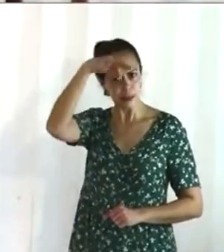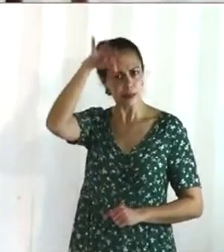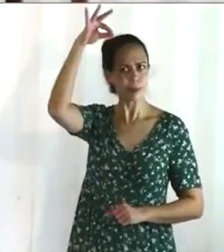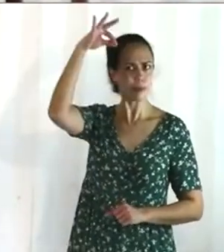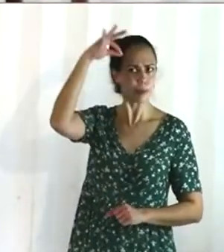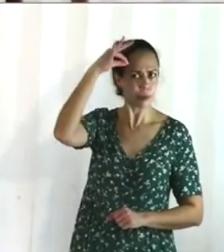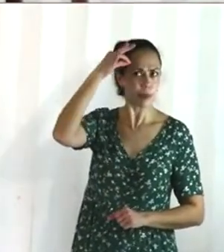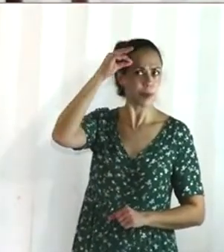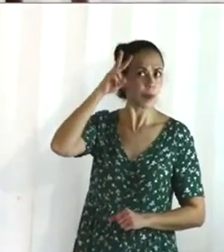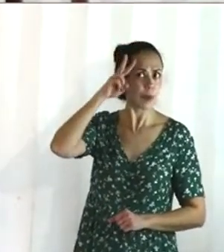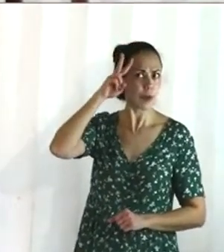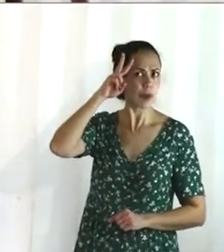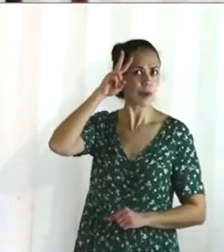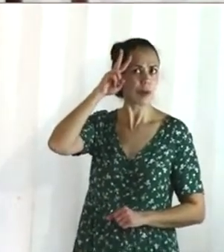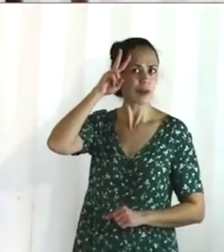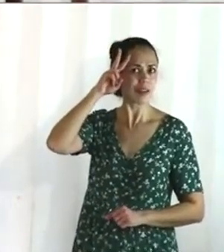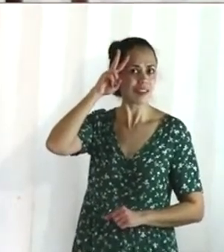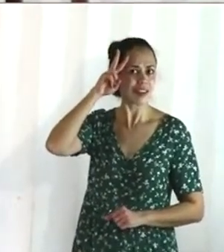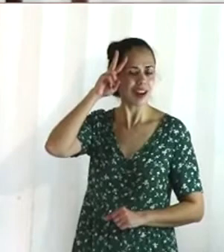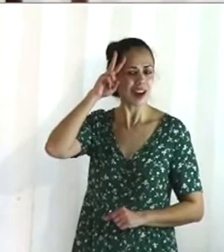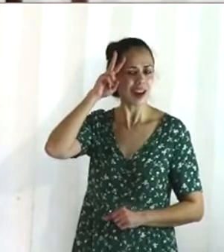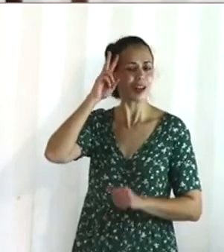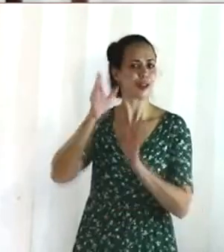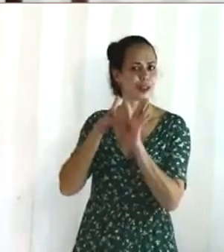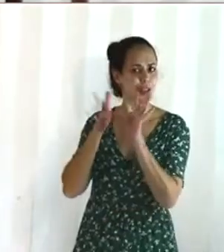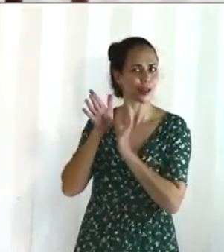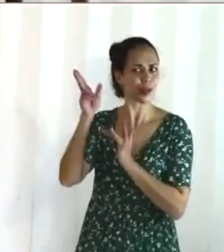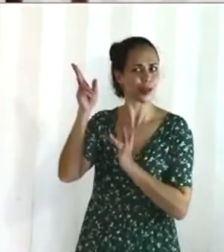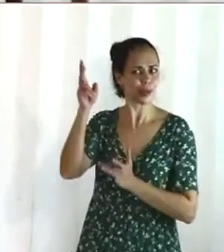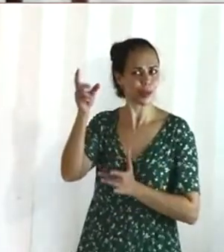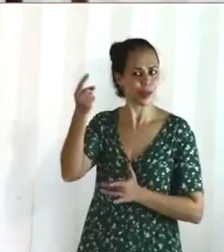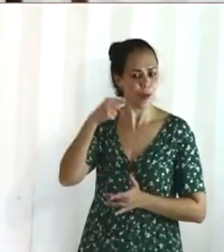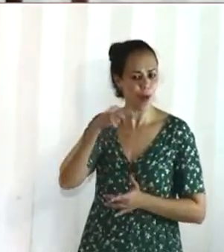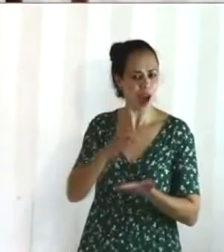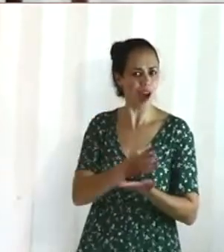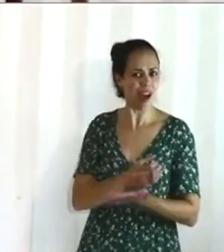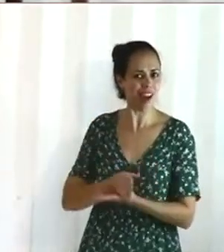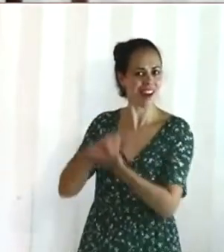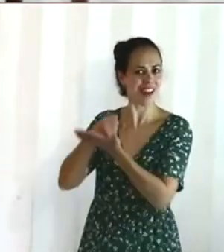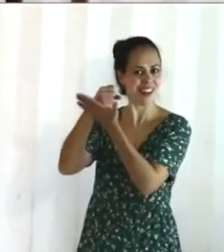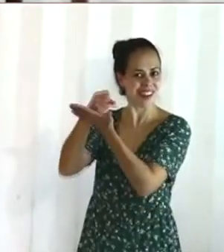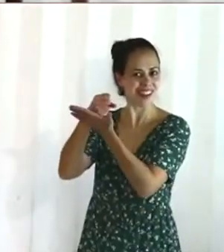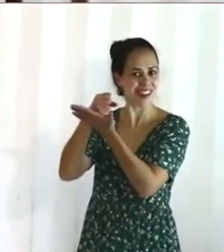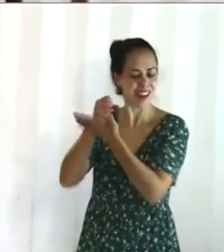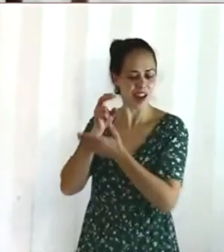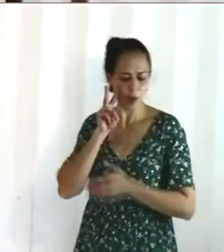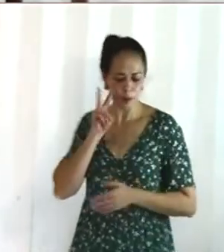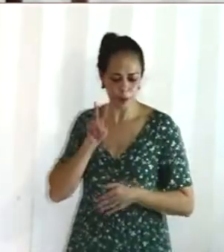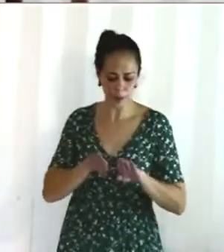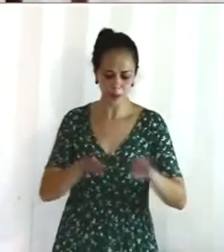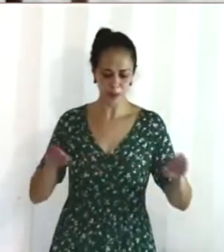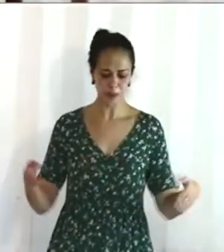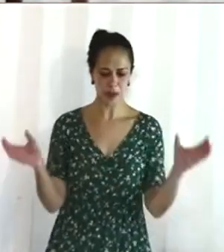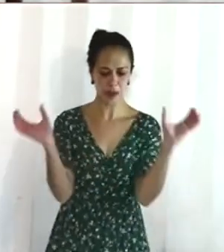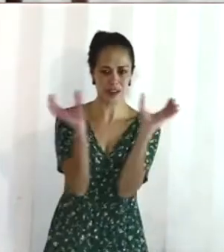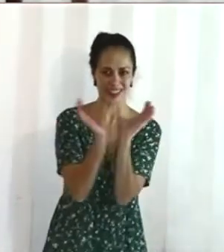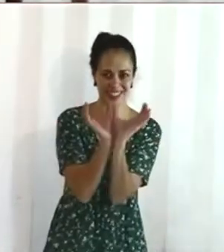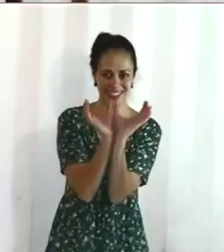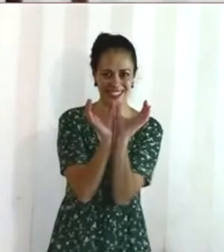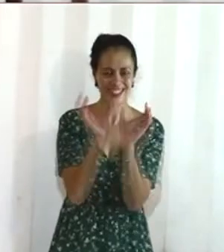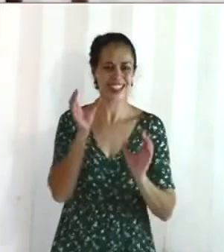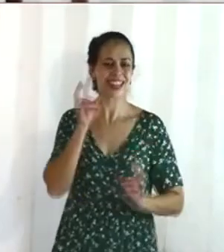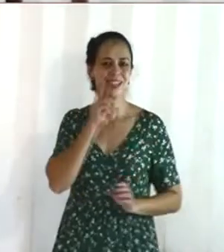nós somos nele. E essa comunhão que nós temos agora com a Trindade Santíssima é uma comunhão que deve